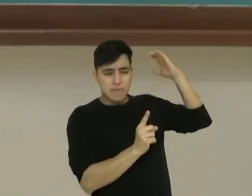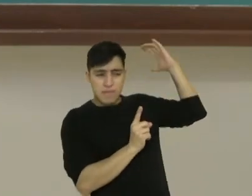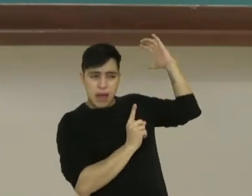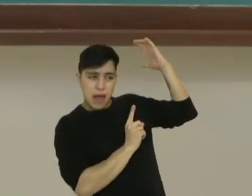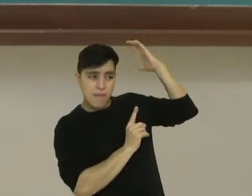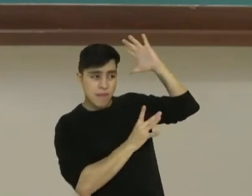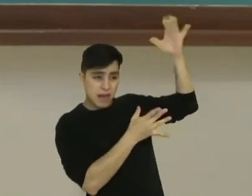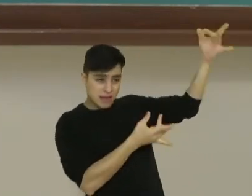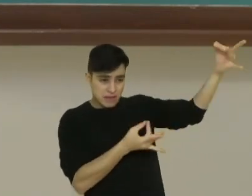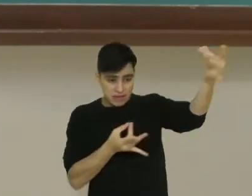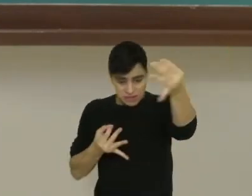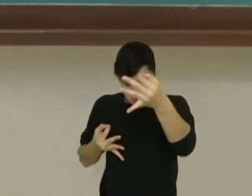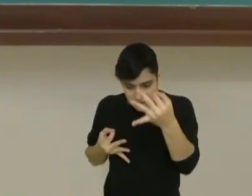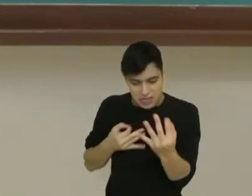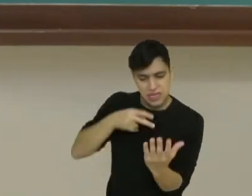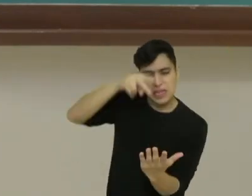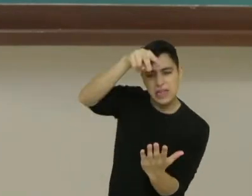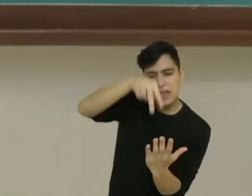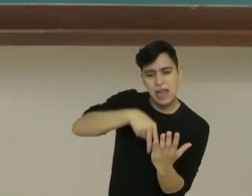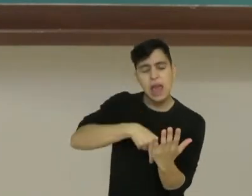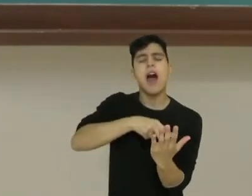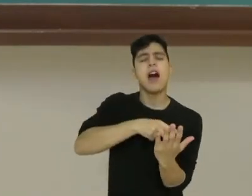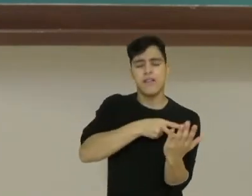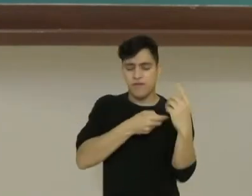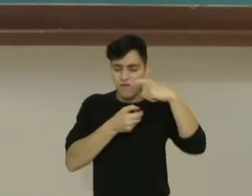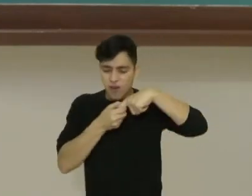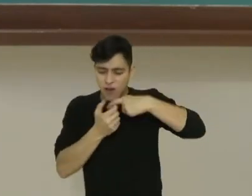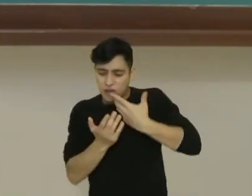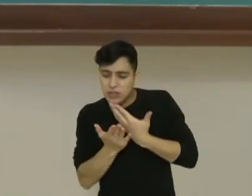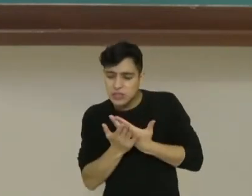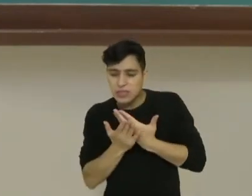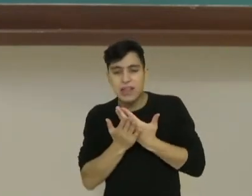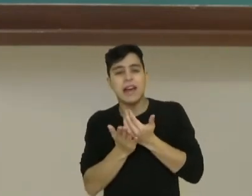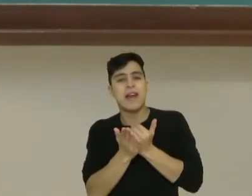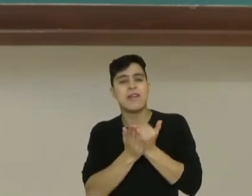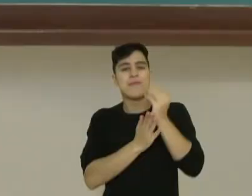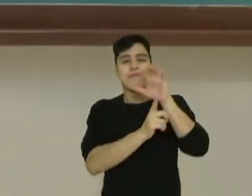vão avançar e a mentalidade das pessoas vai mudar a partir daí.